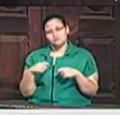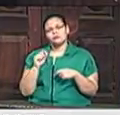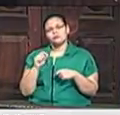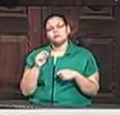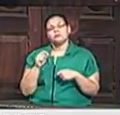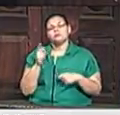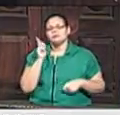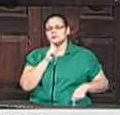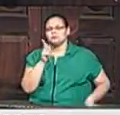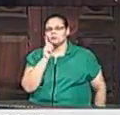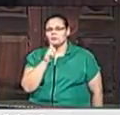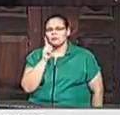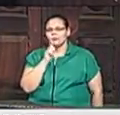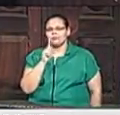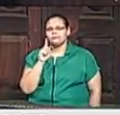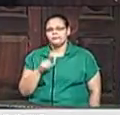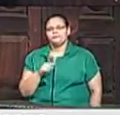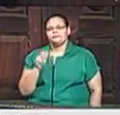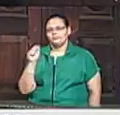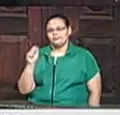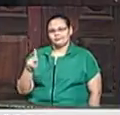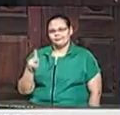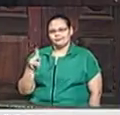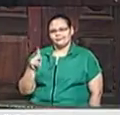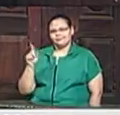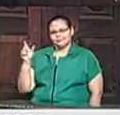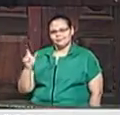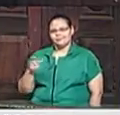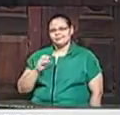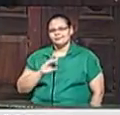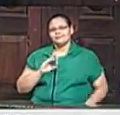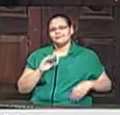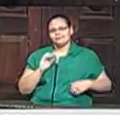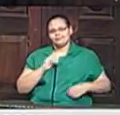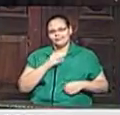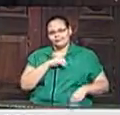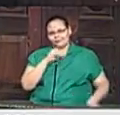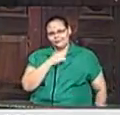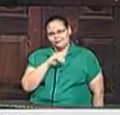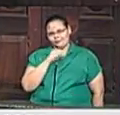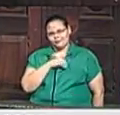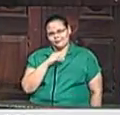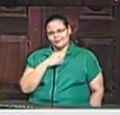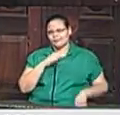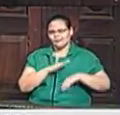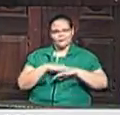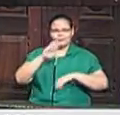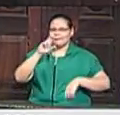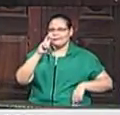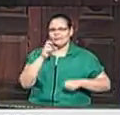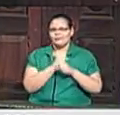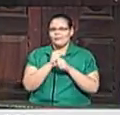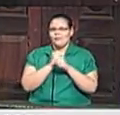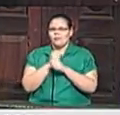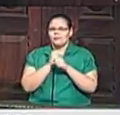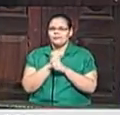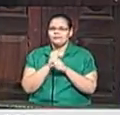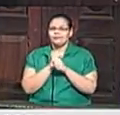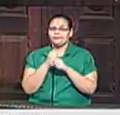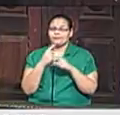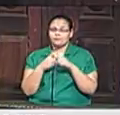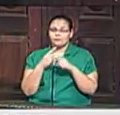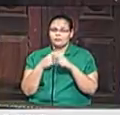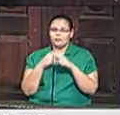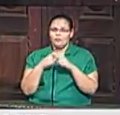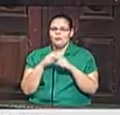para honrar aposentadorias e pensões por muito mais de 5 anos. Porque se